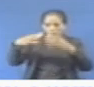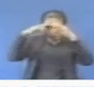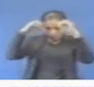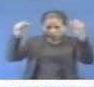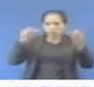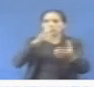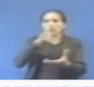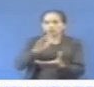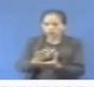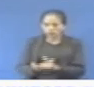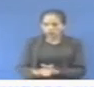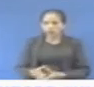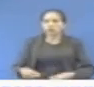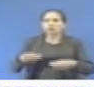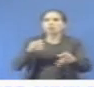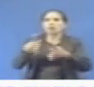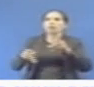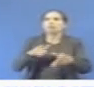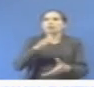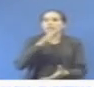o orfanato Cira.